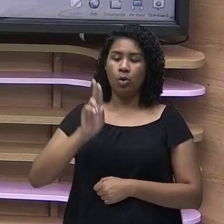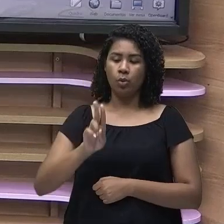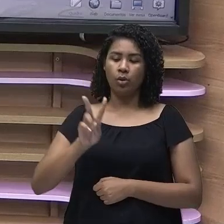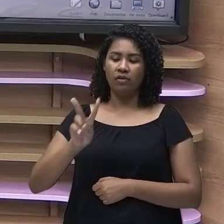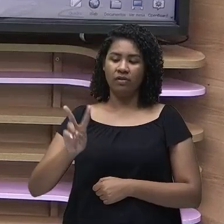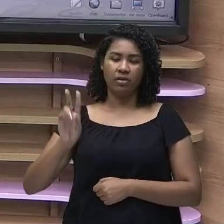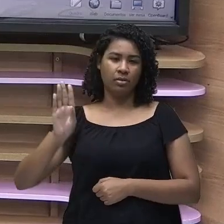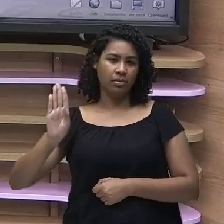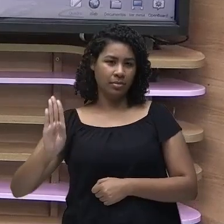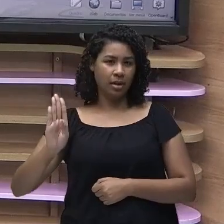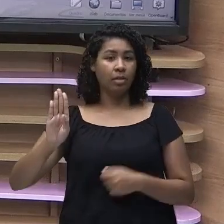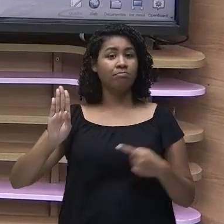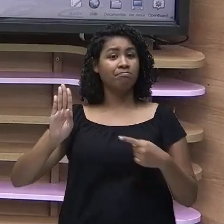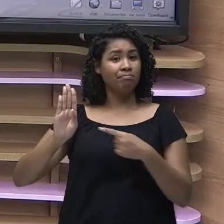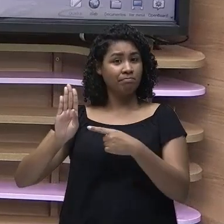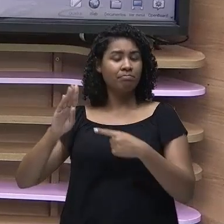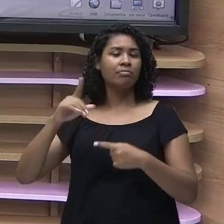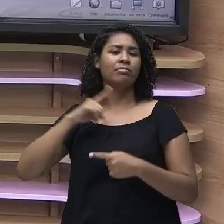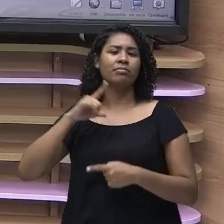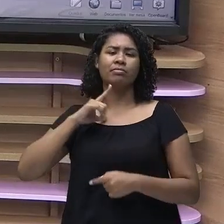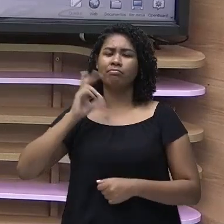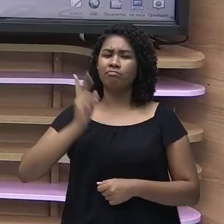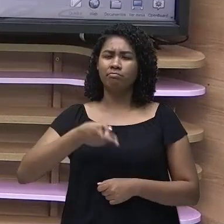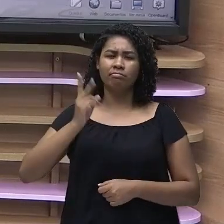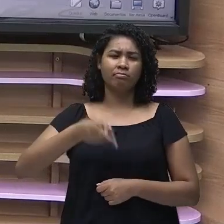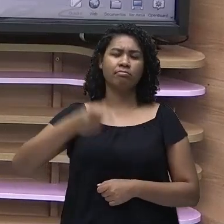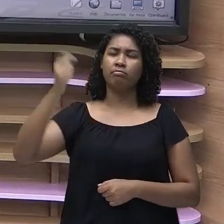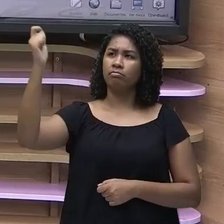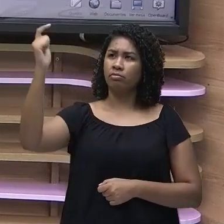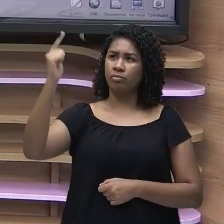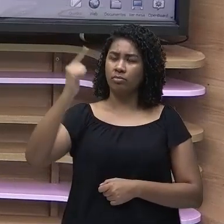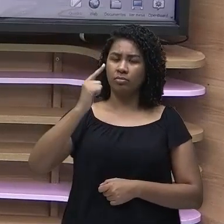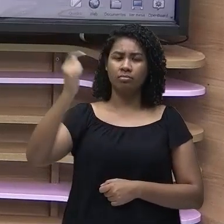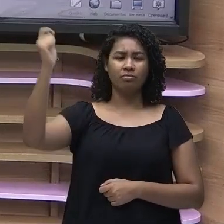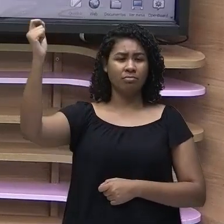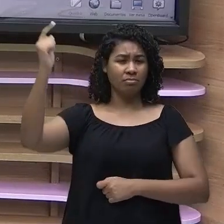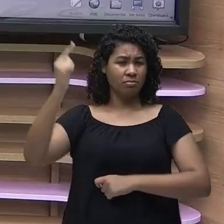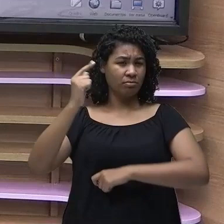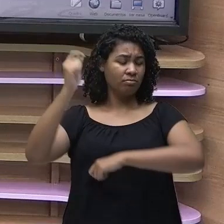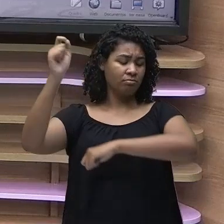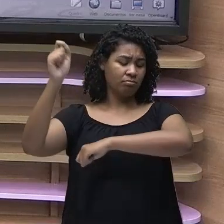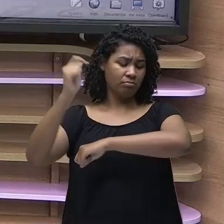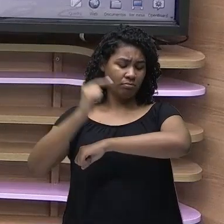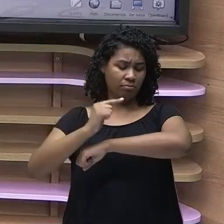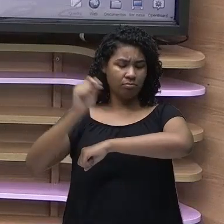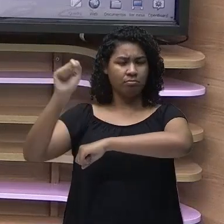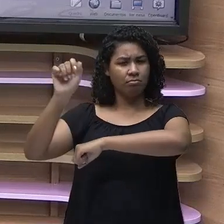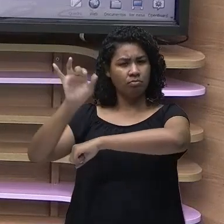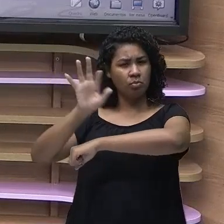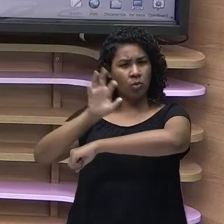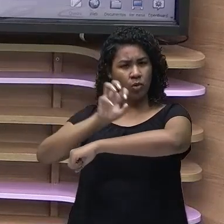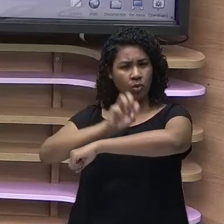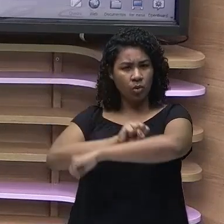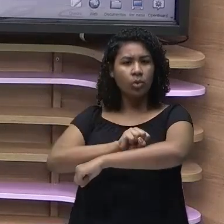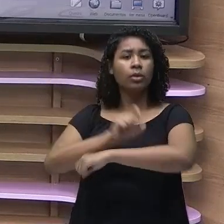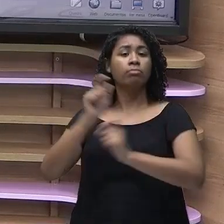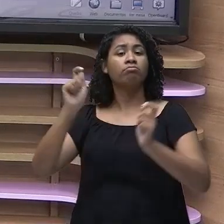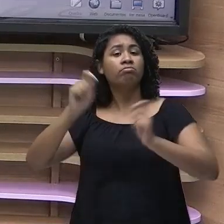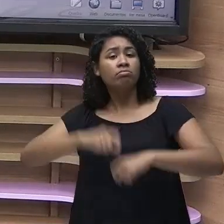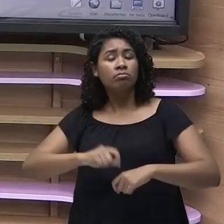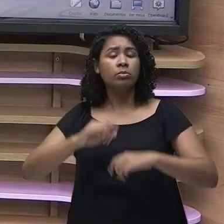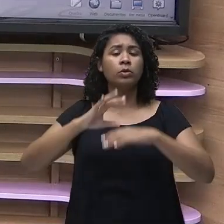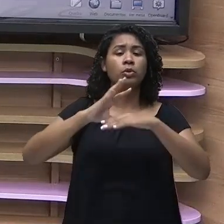raio ultravioleta, que vem ali, ó, do sol, ele atinge a nossa pele, né? E aí ele pode ocasionar danos, pode